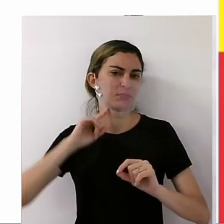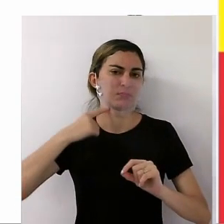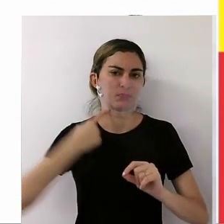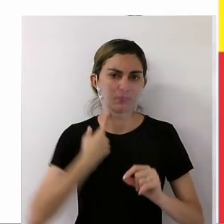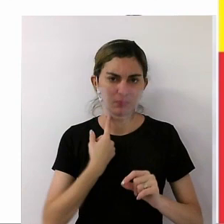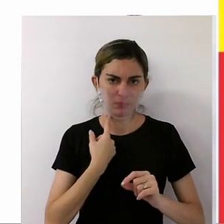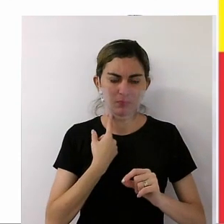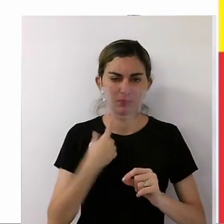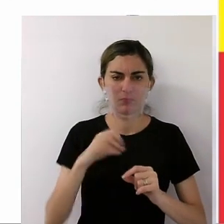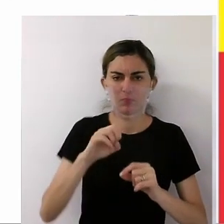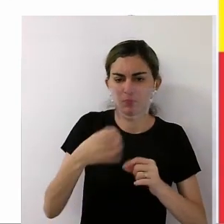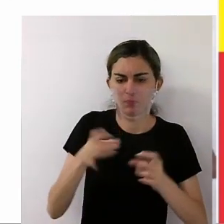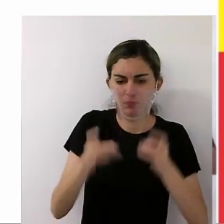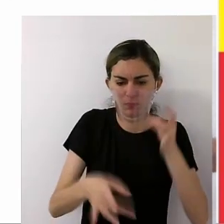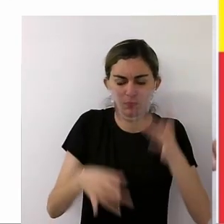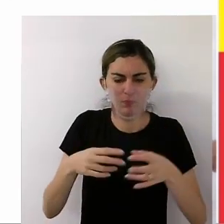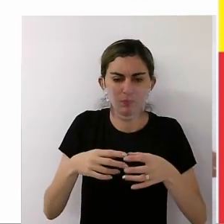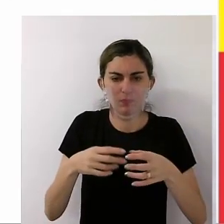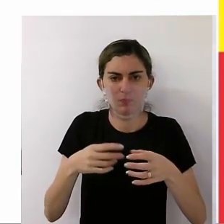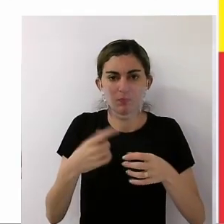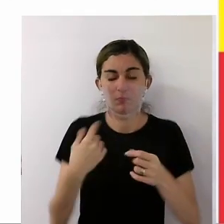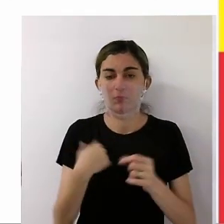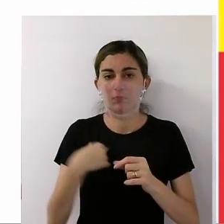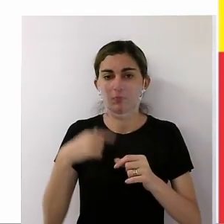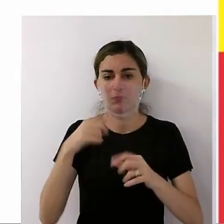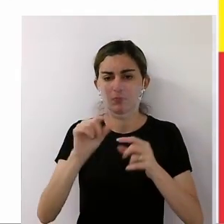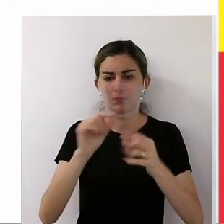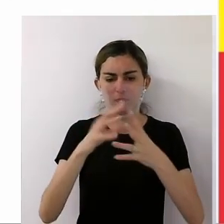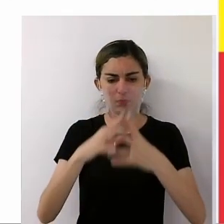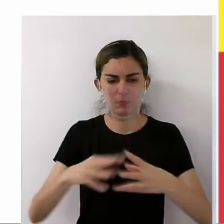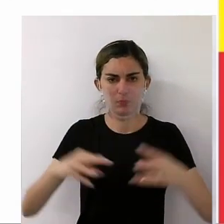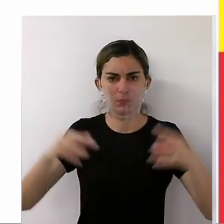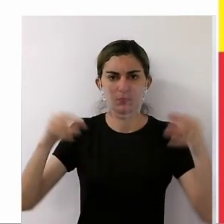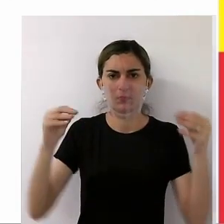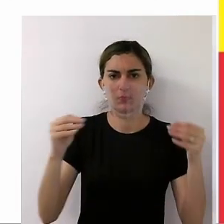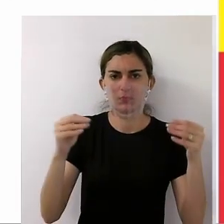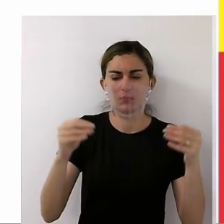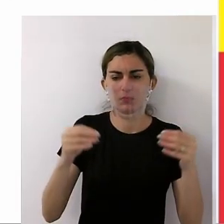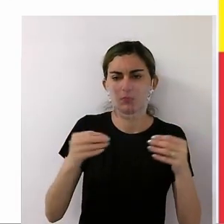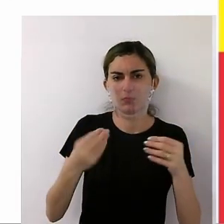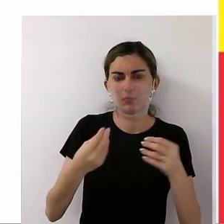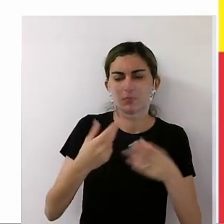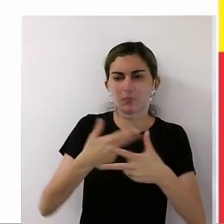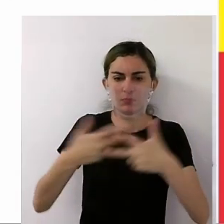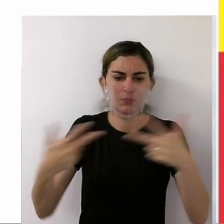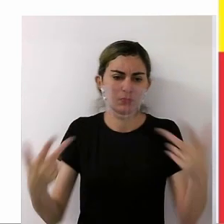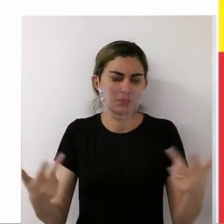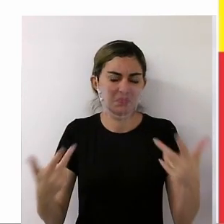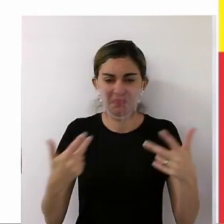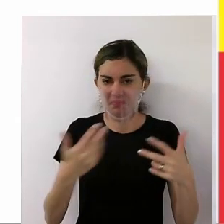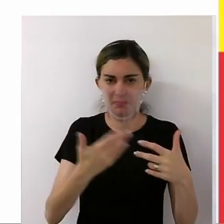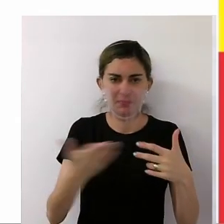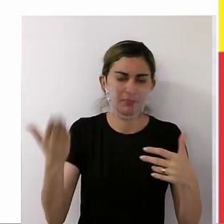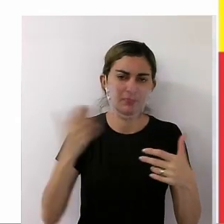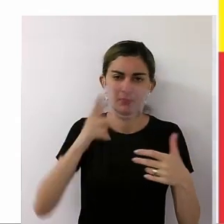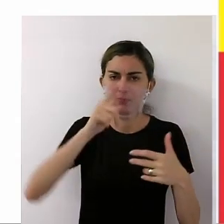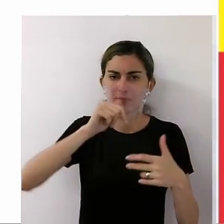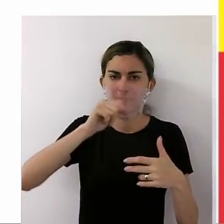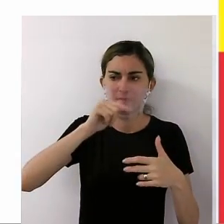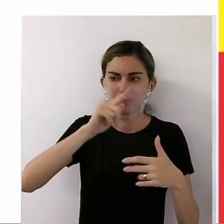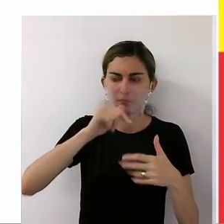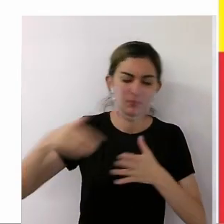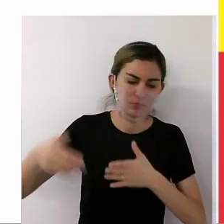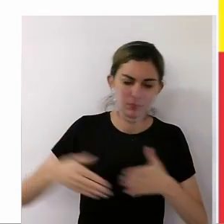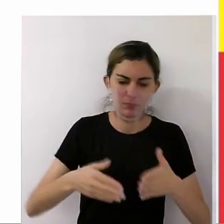poluição ou contaminação ou deposição de rejeitos na água